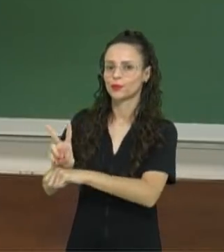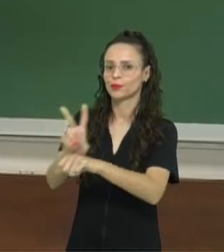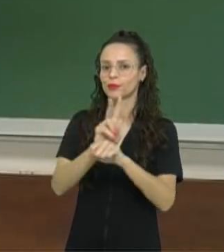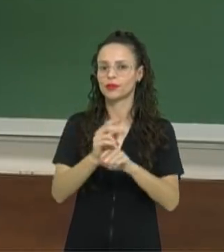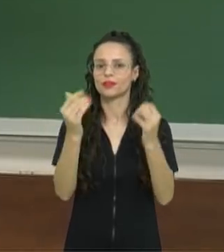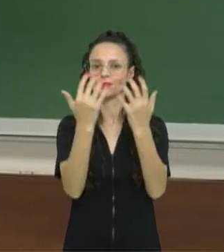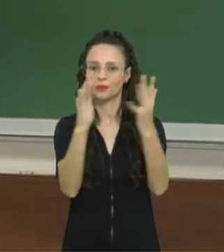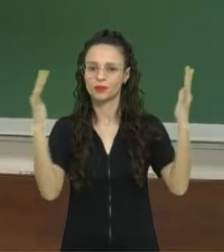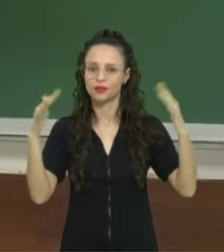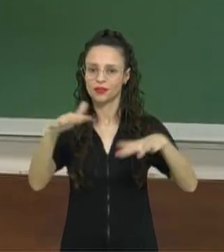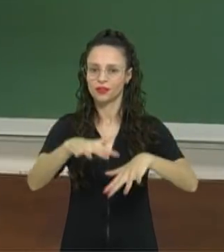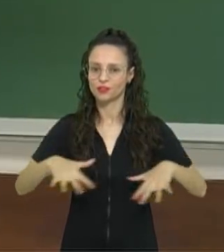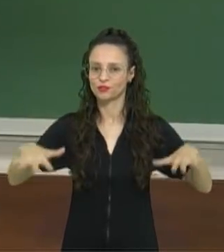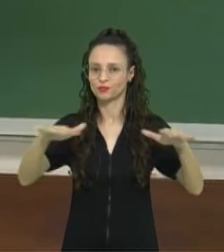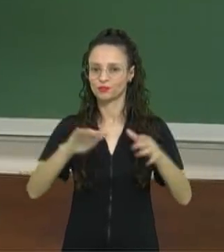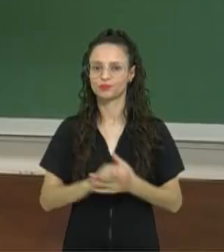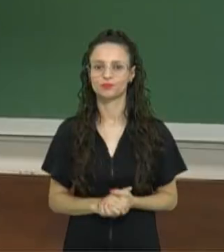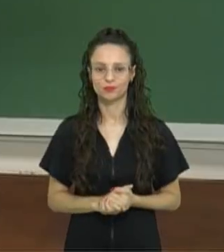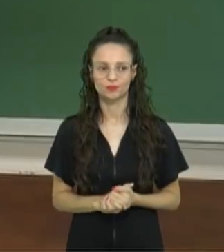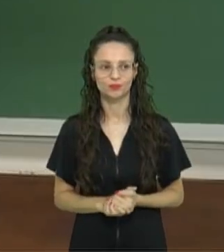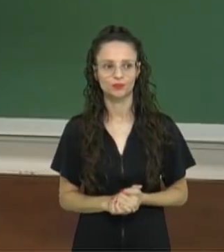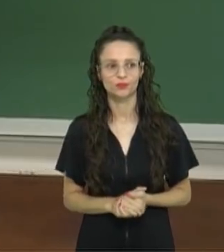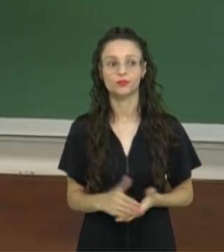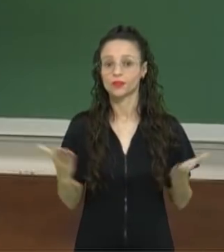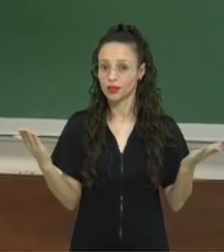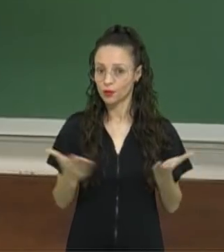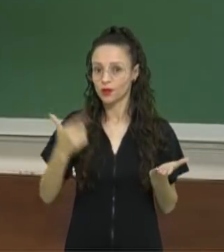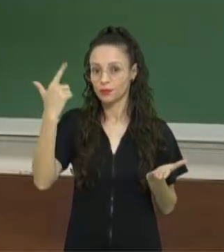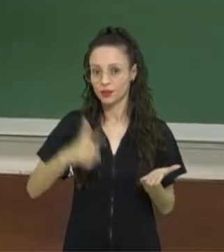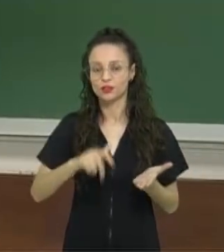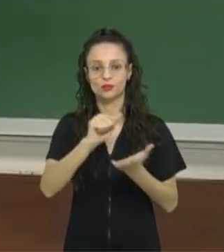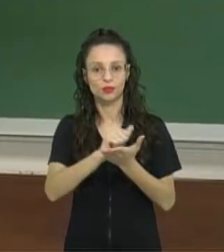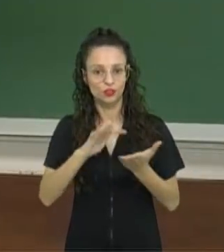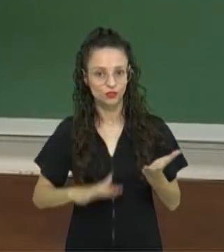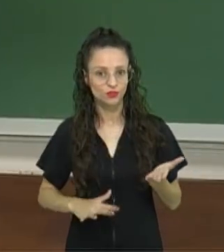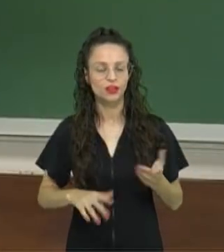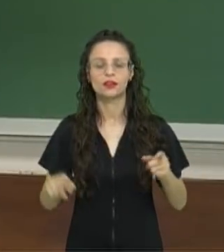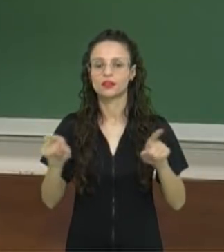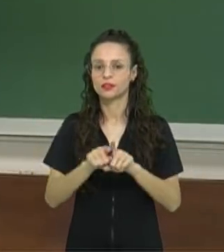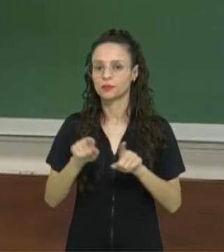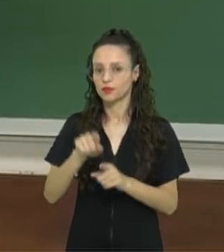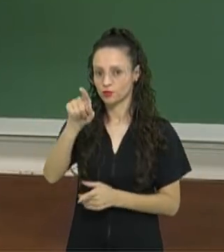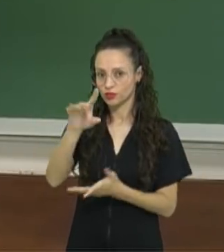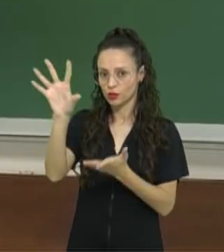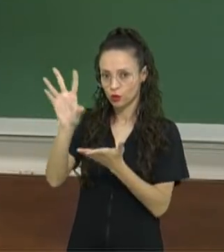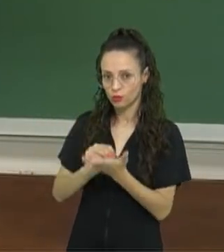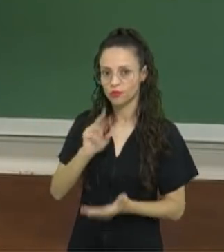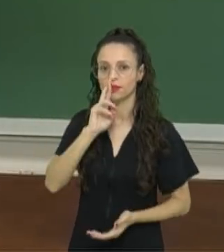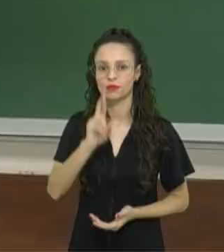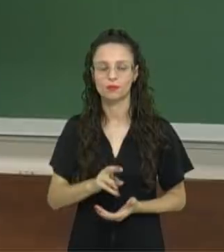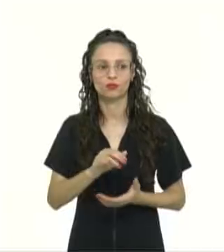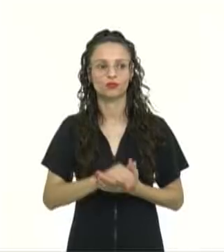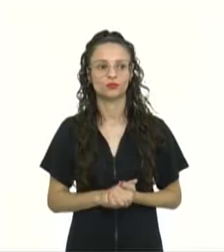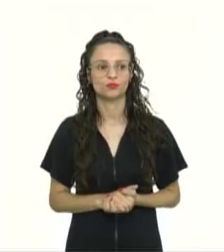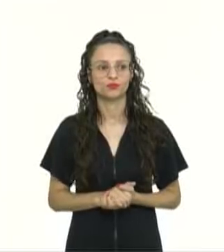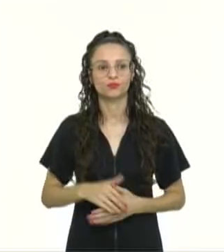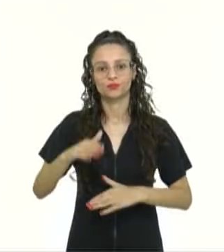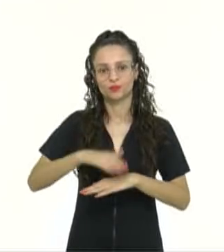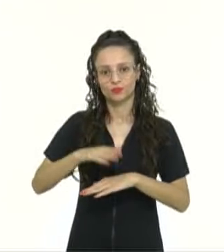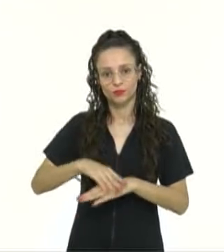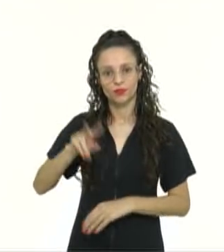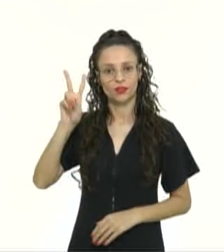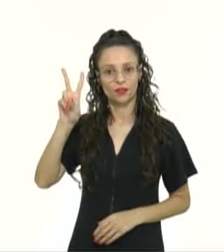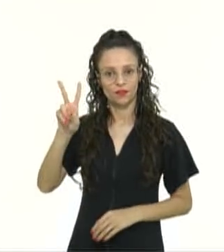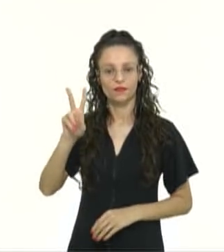o meio ambiente. Nós vamos fazer agora mais uma atividade, também para copiar no caderno e responder. Marque V